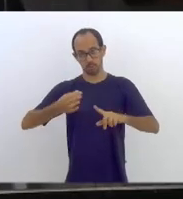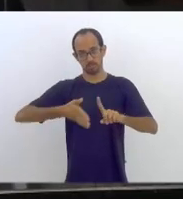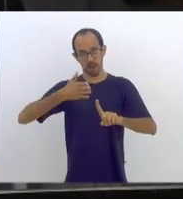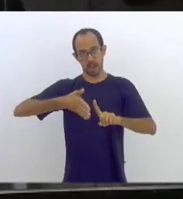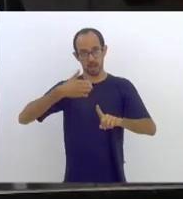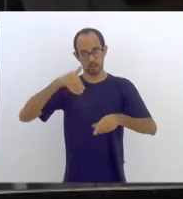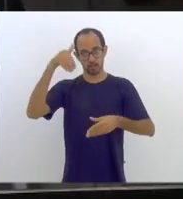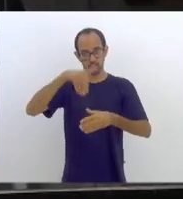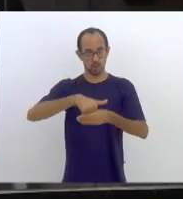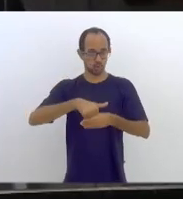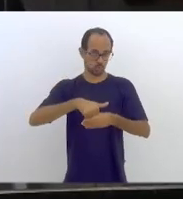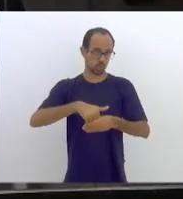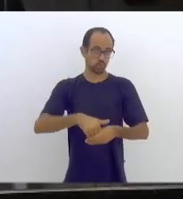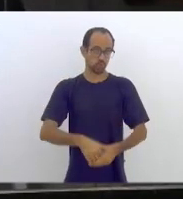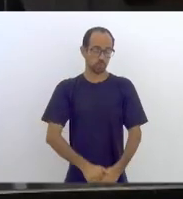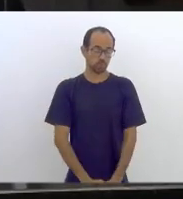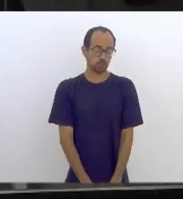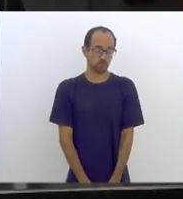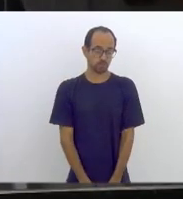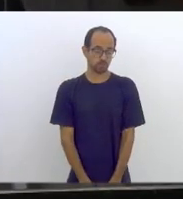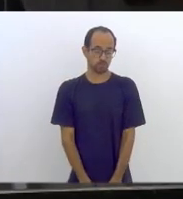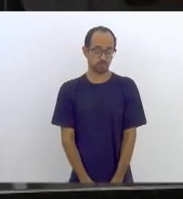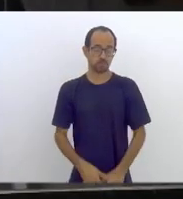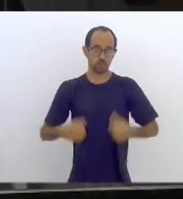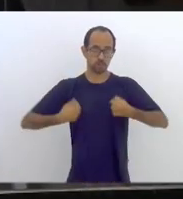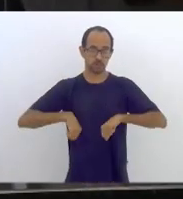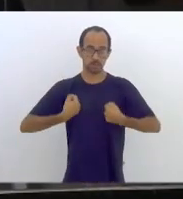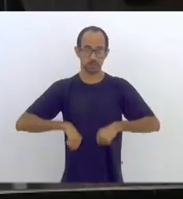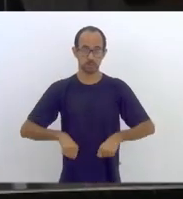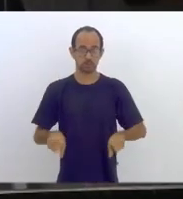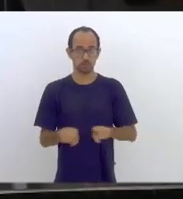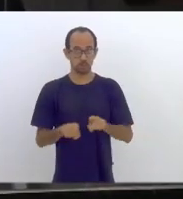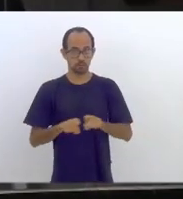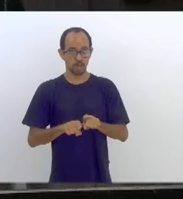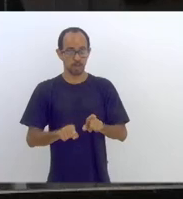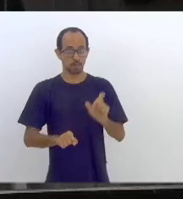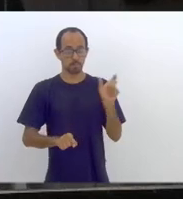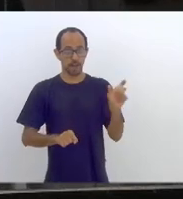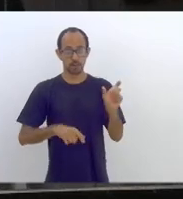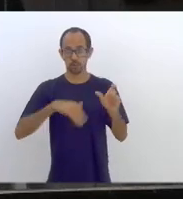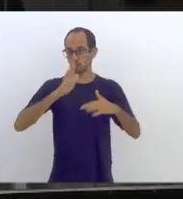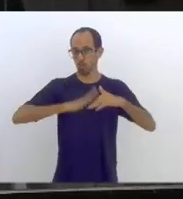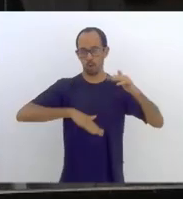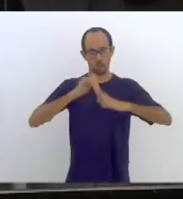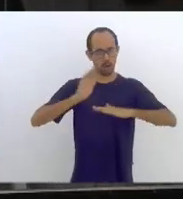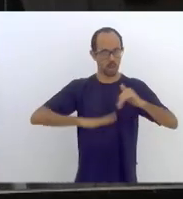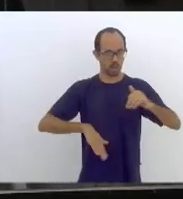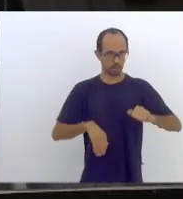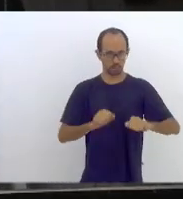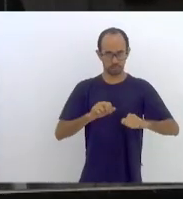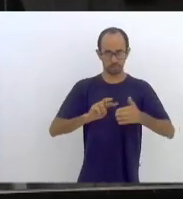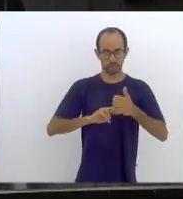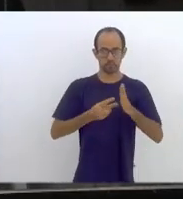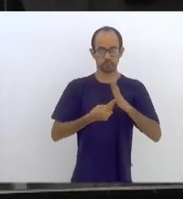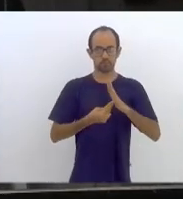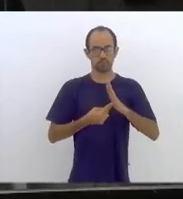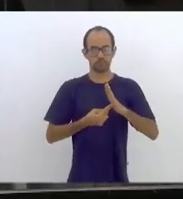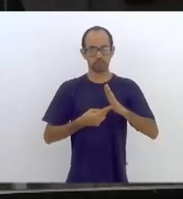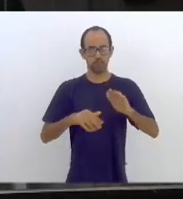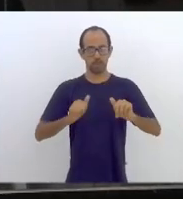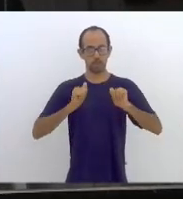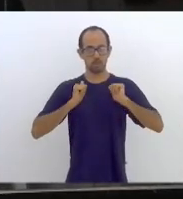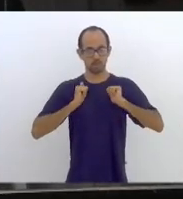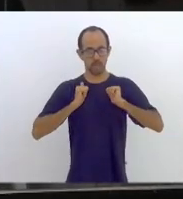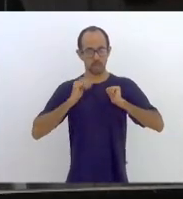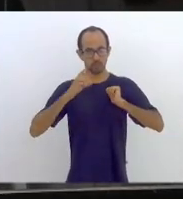votos e é bom a gente destacar a palavra quaisquer isso quer dizer que a imunidade parlamentar